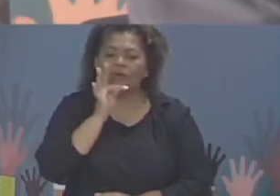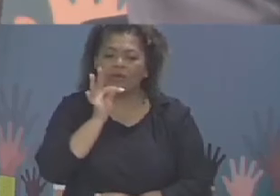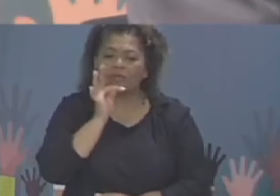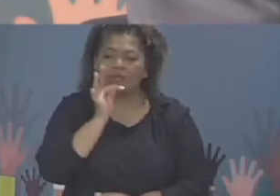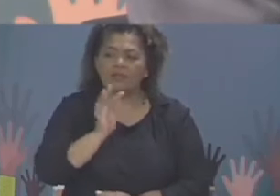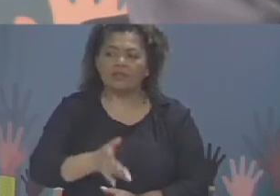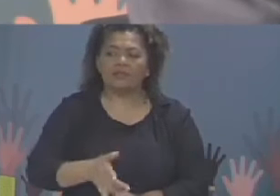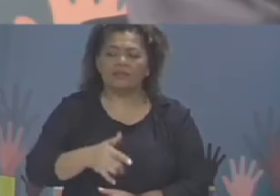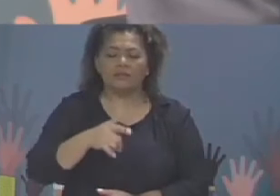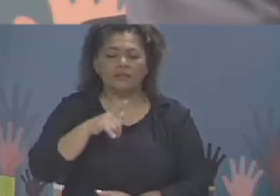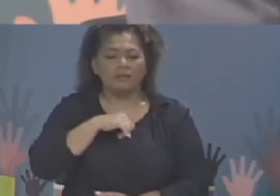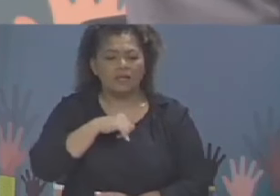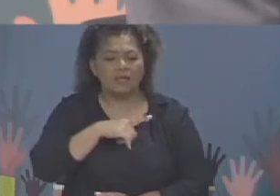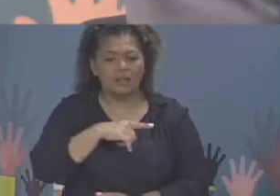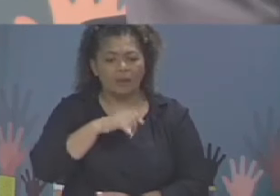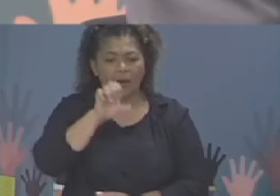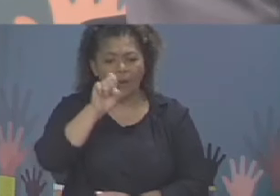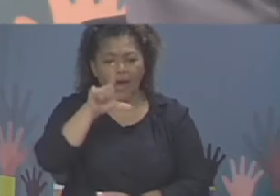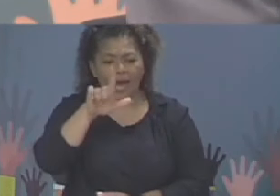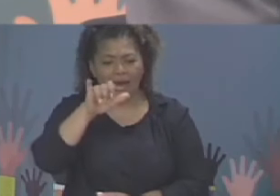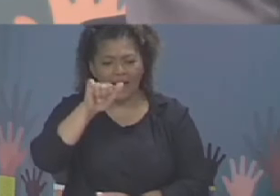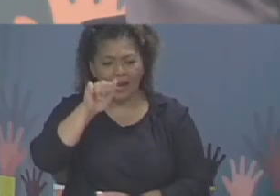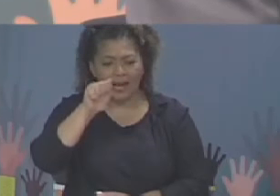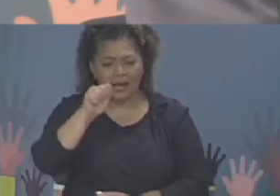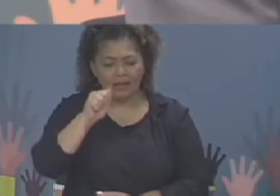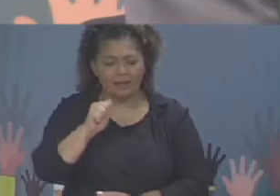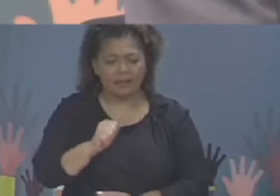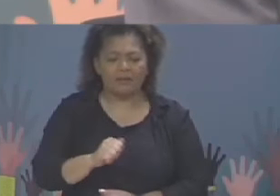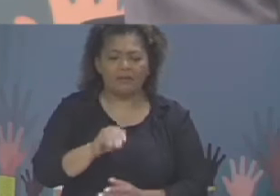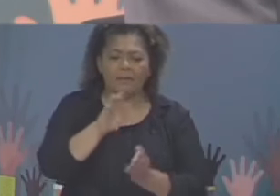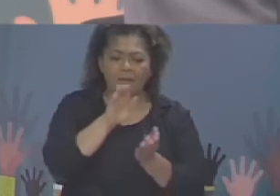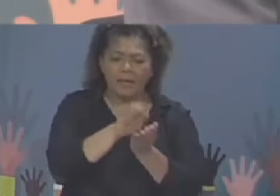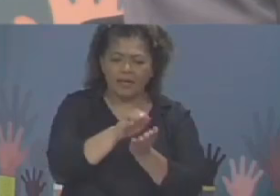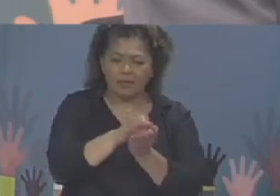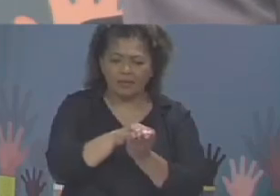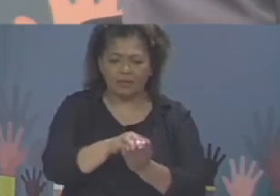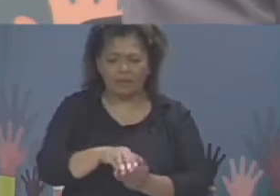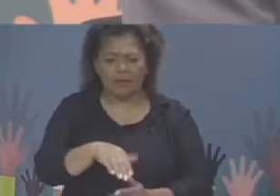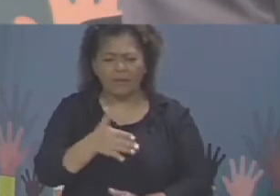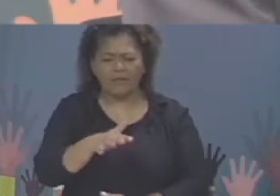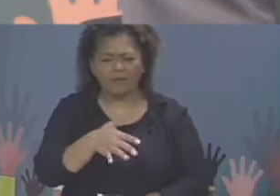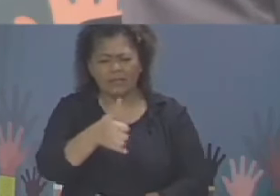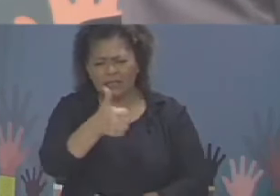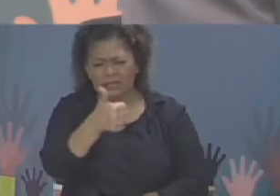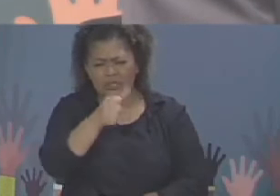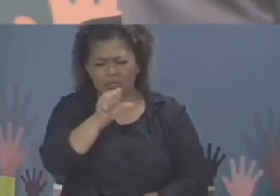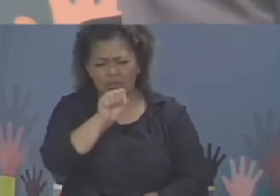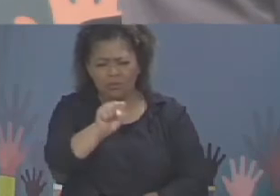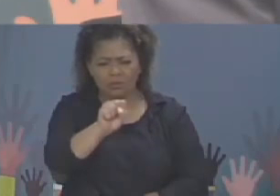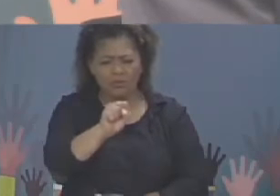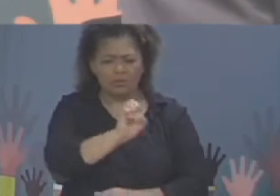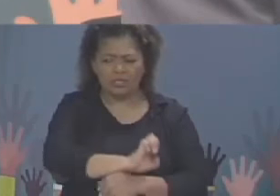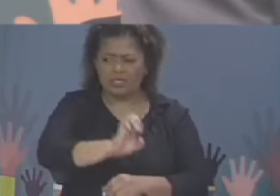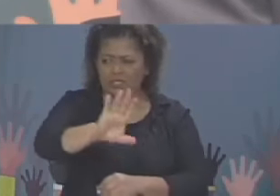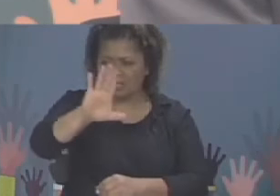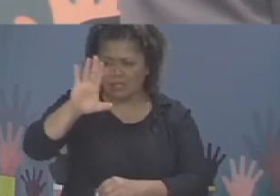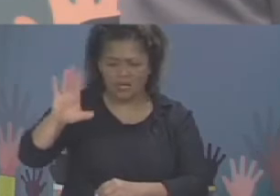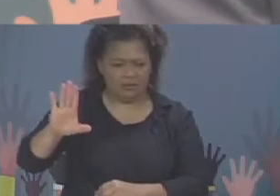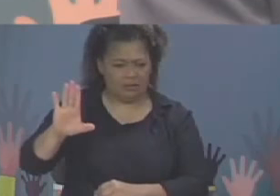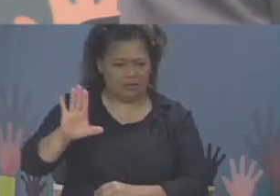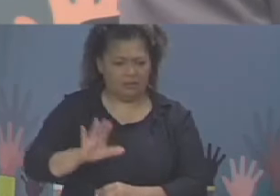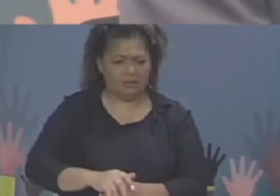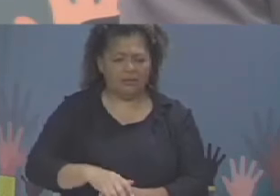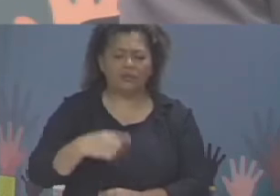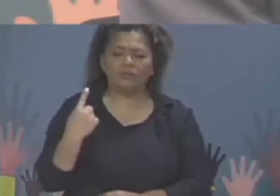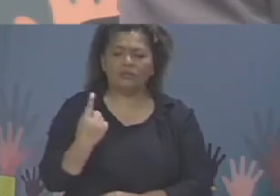Pernambuco. São todos os nossos colegas que estão compondo conosco e presentes em 18 estados das 5 regiões do nosso país. Temos também a participação